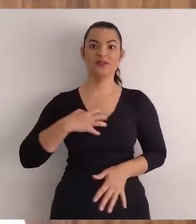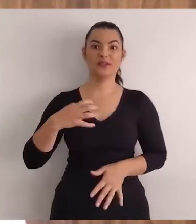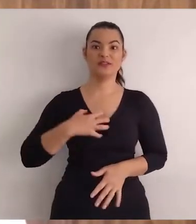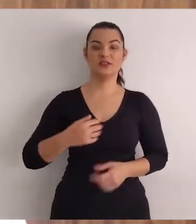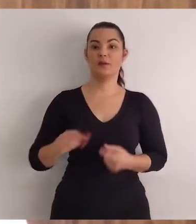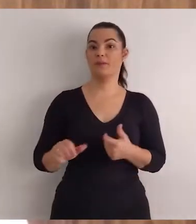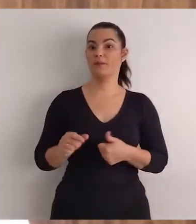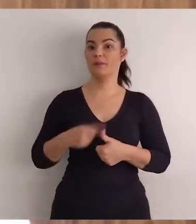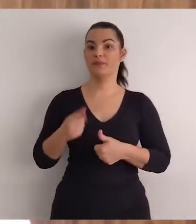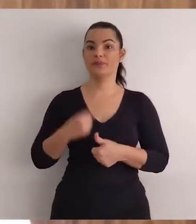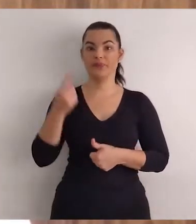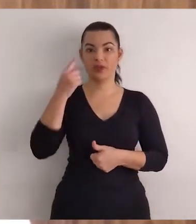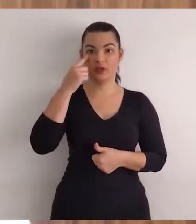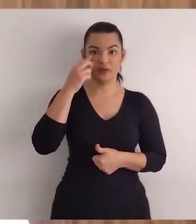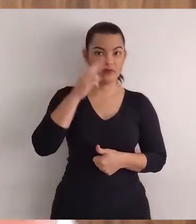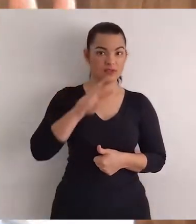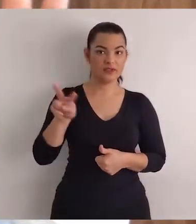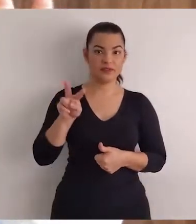Visão,